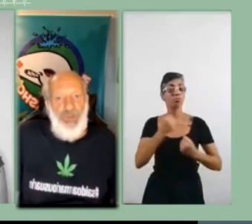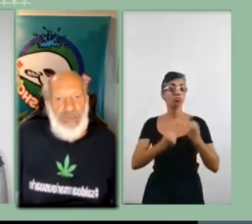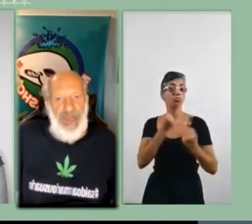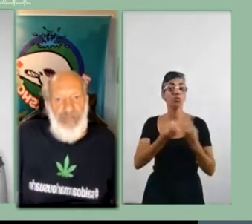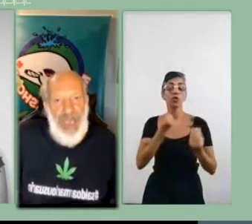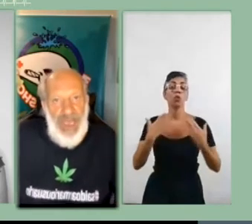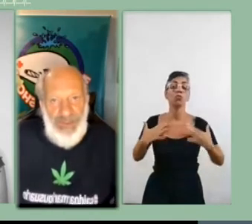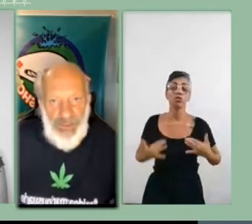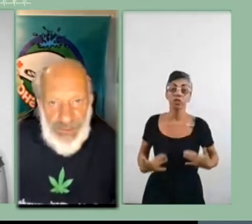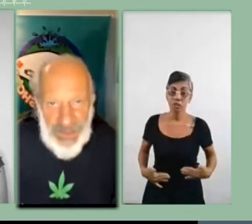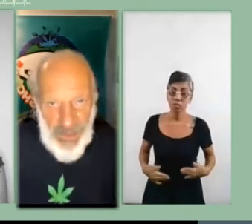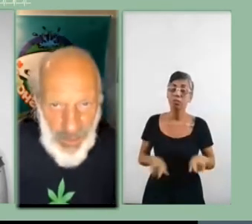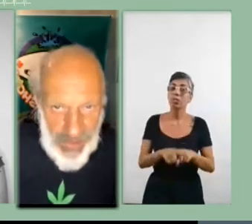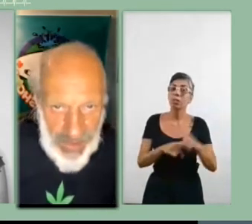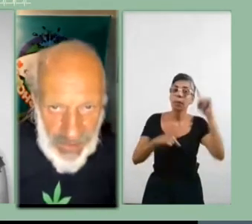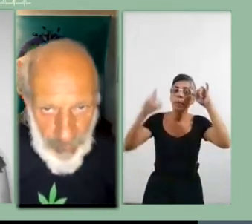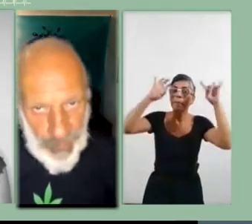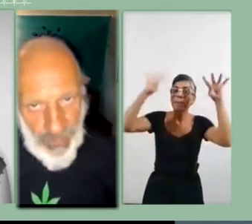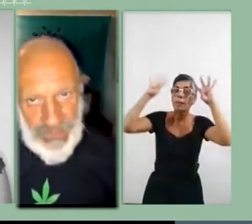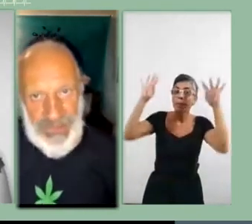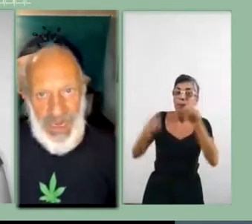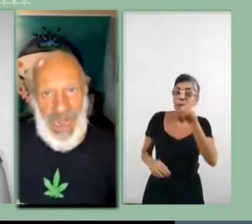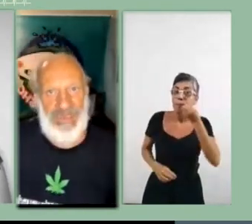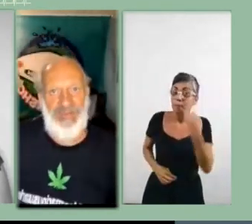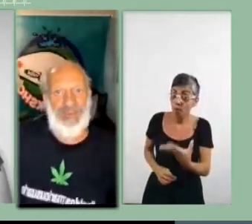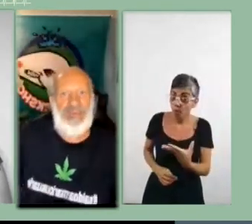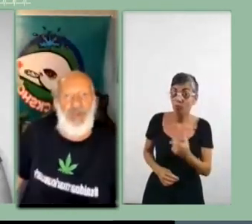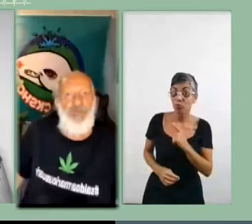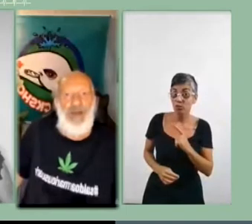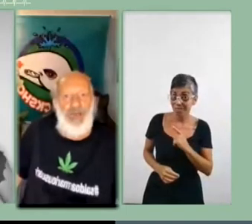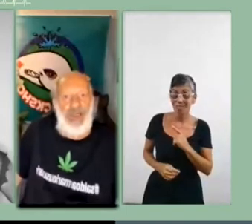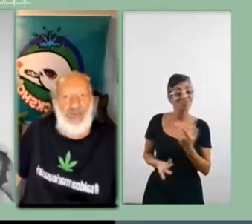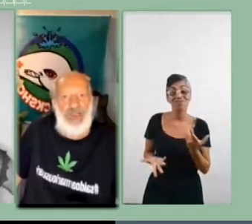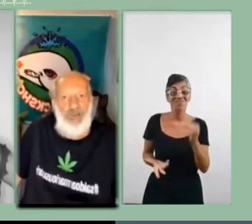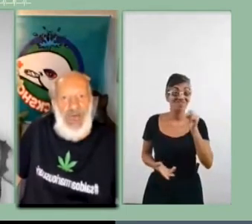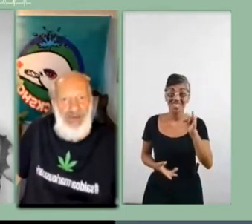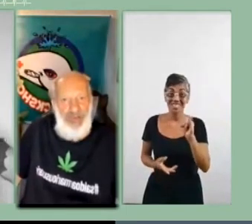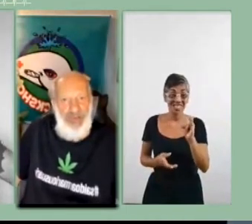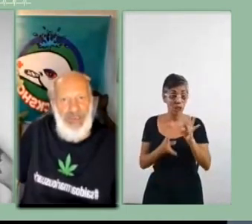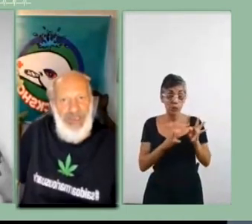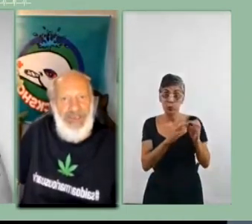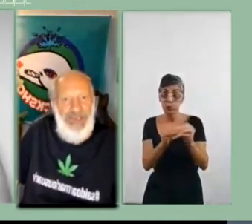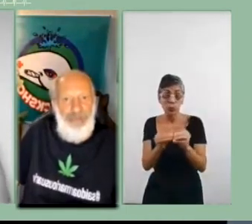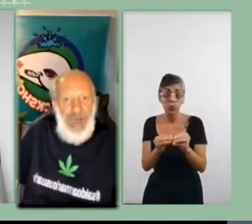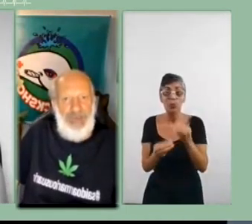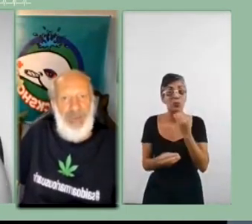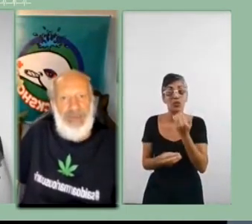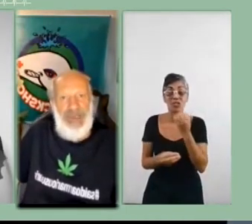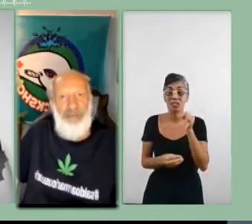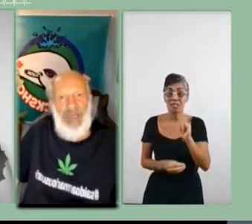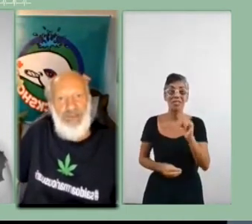bons pensamentos, entendeu, Lilica? Porque não adianta nada você ser um maconheiro saudável e ter